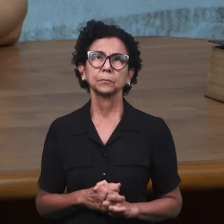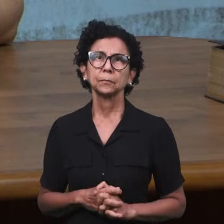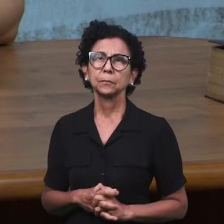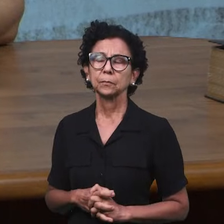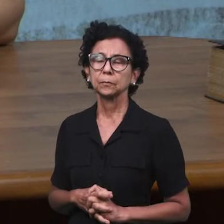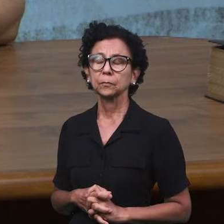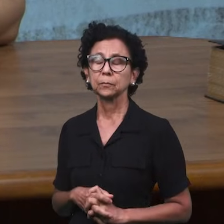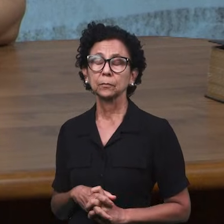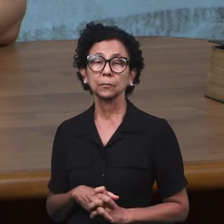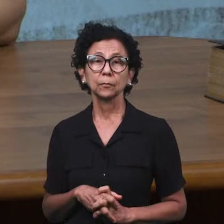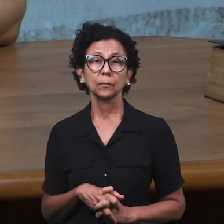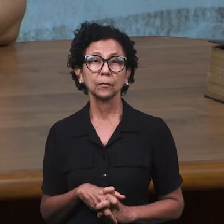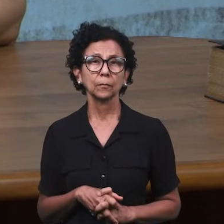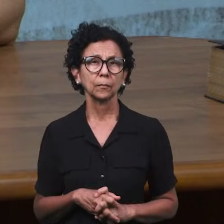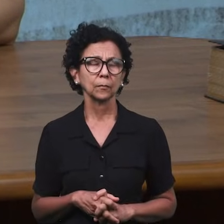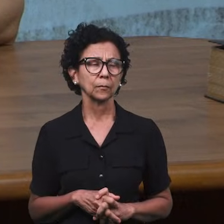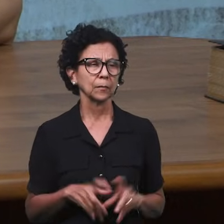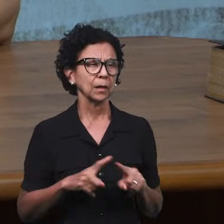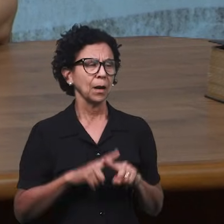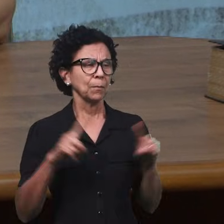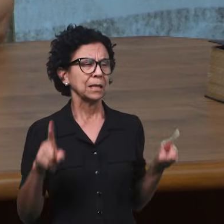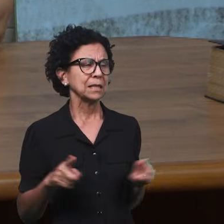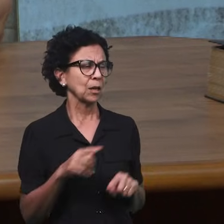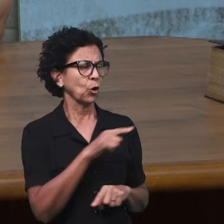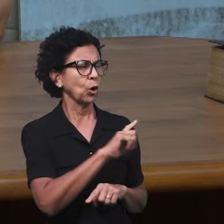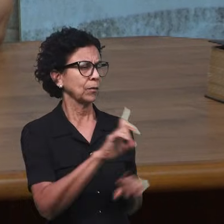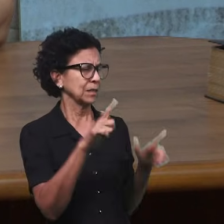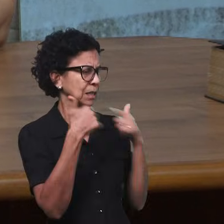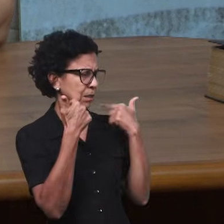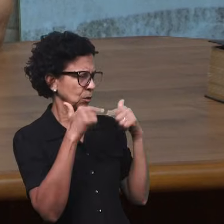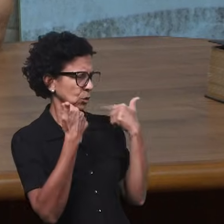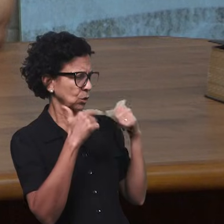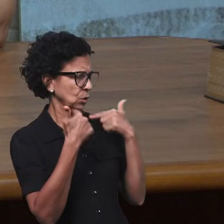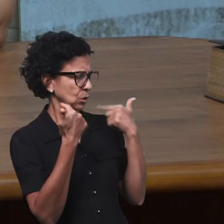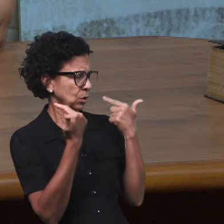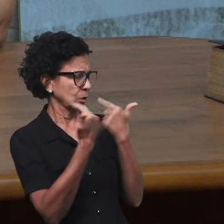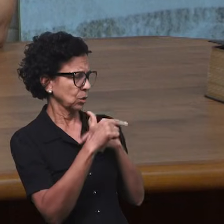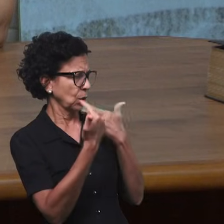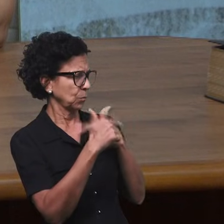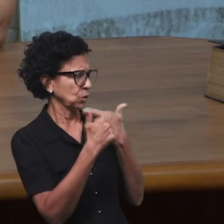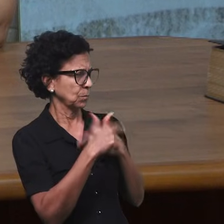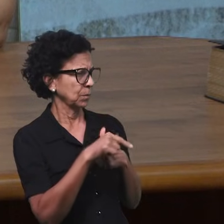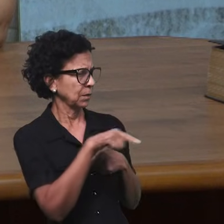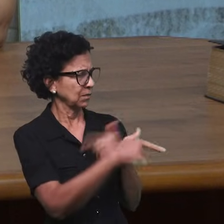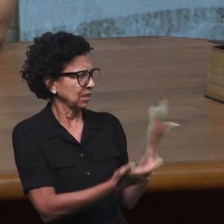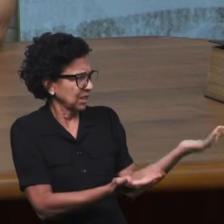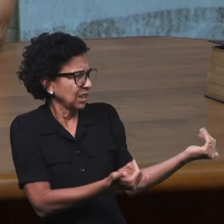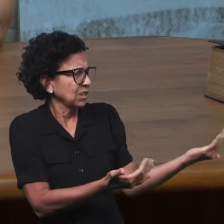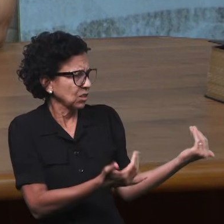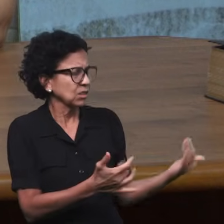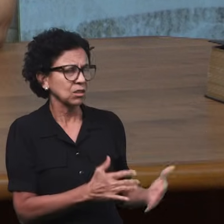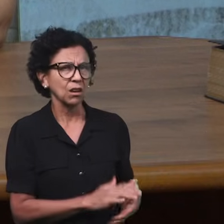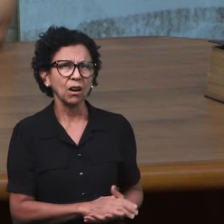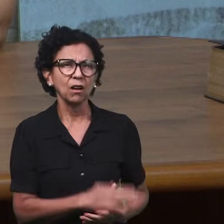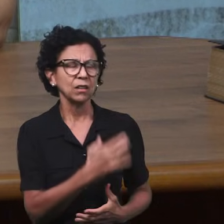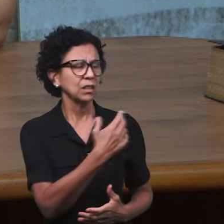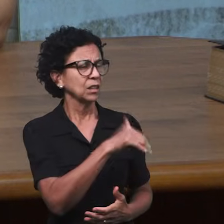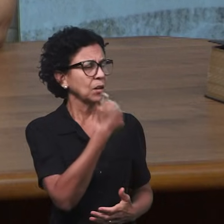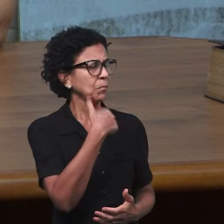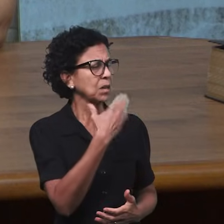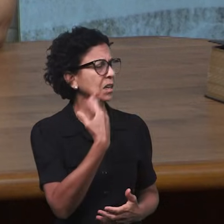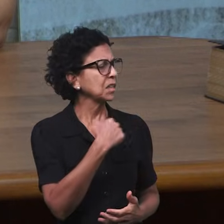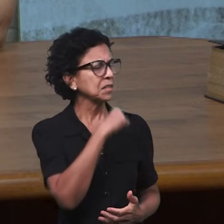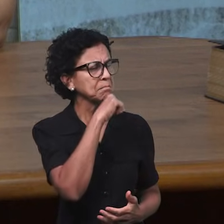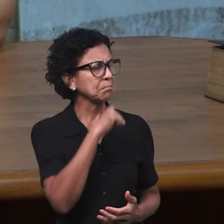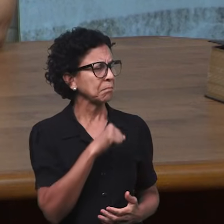Mas agora se riem de mim os de menos idade do que eu e cujos pais eu